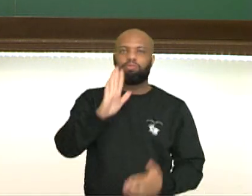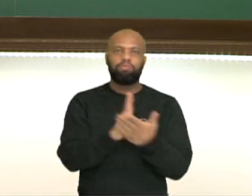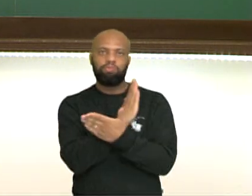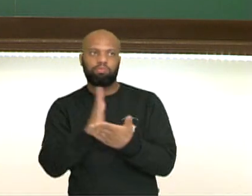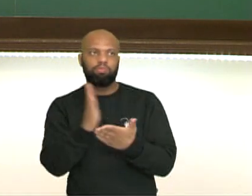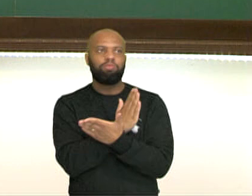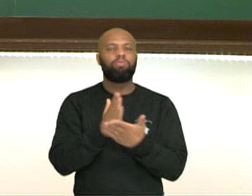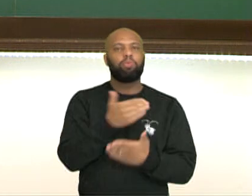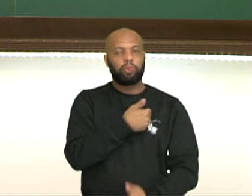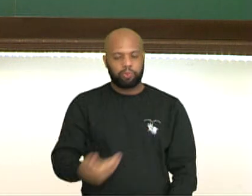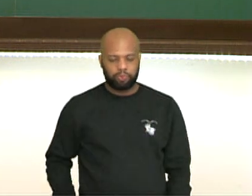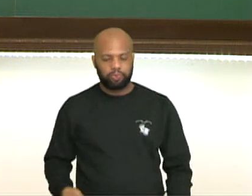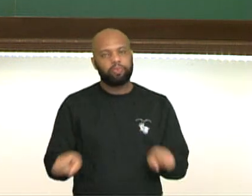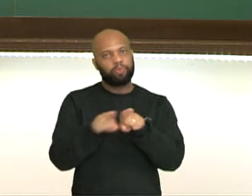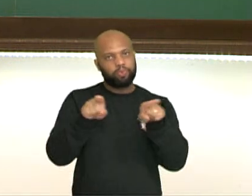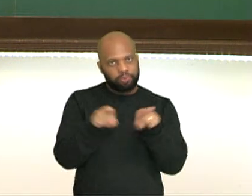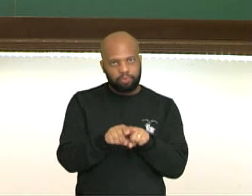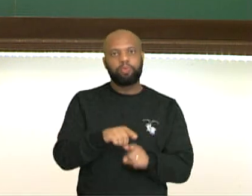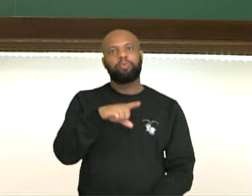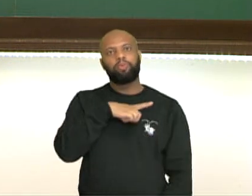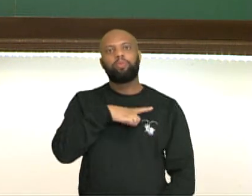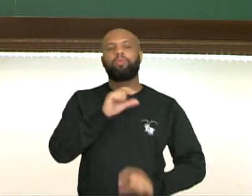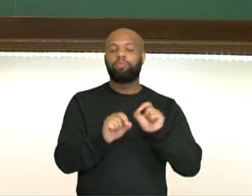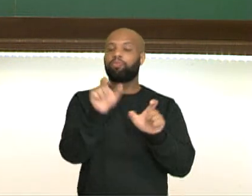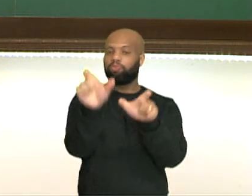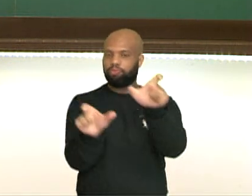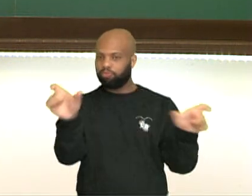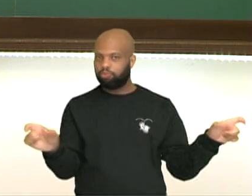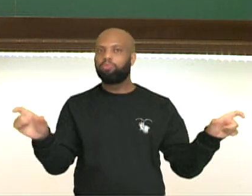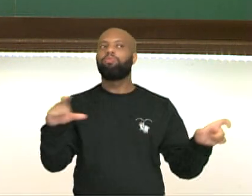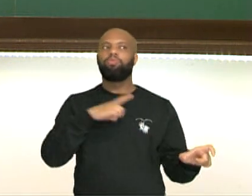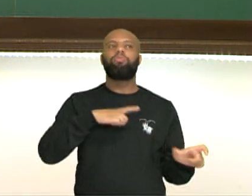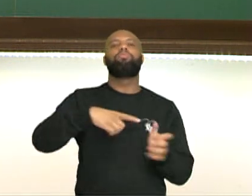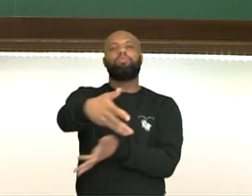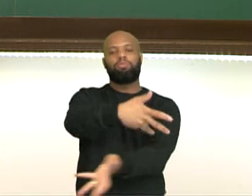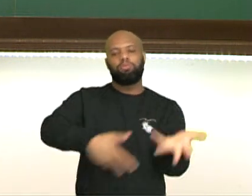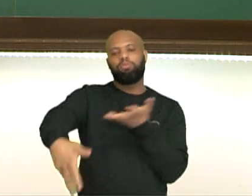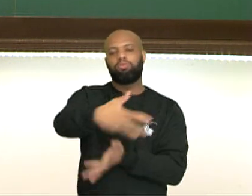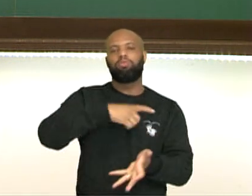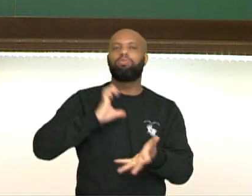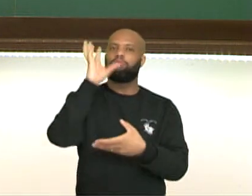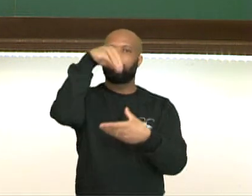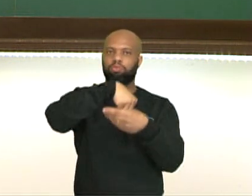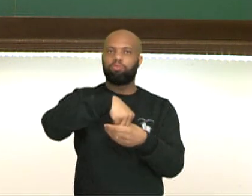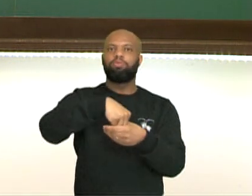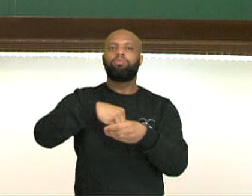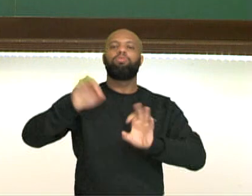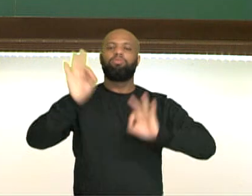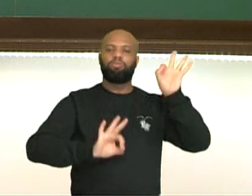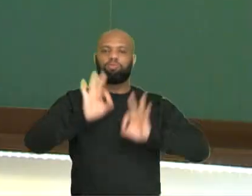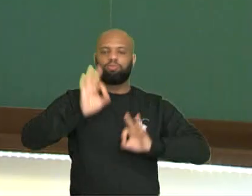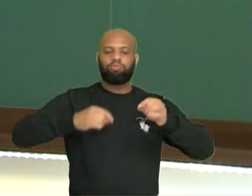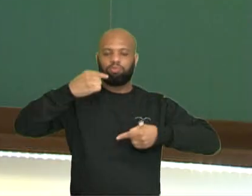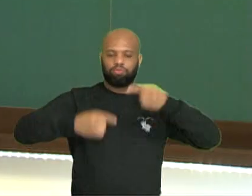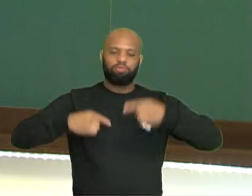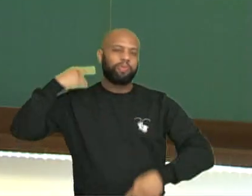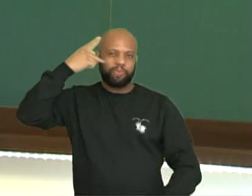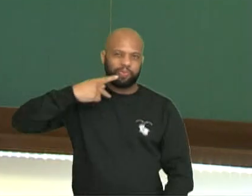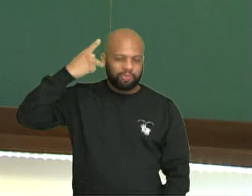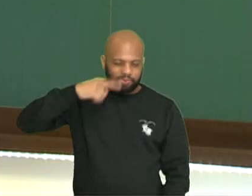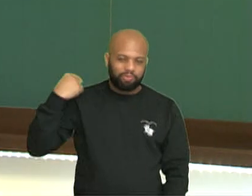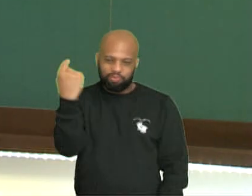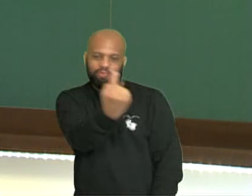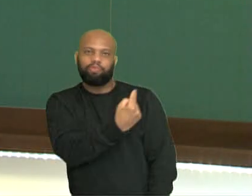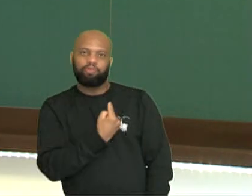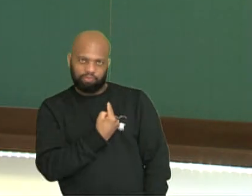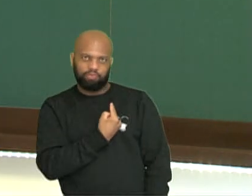instituições governamentais e, logicamente, de pessoas envolvidas dentro de uma organização política, a qual nós